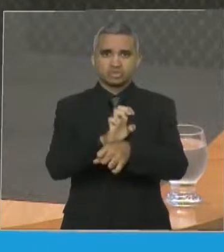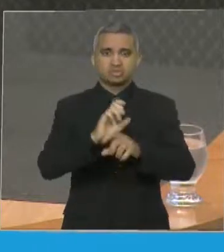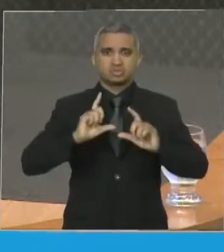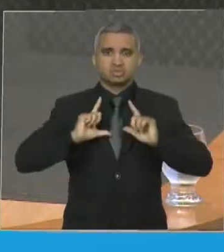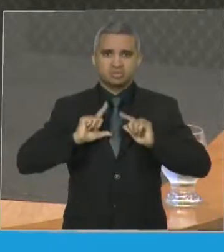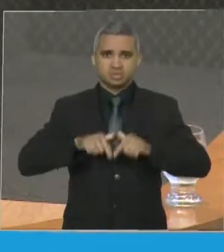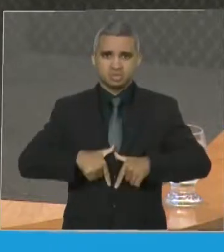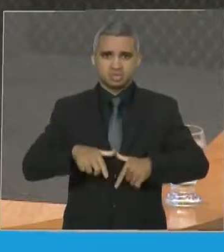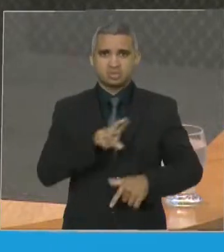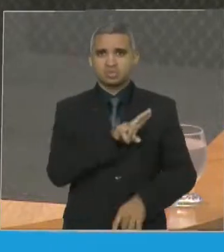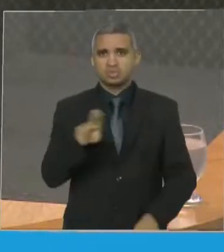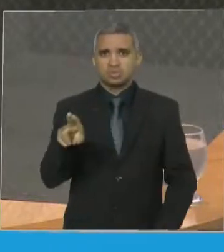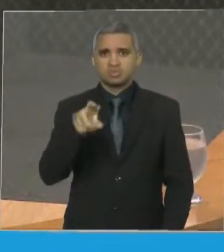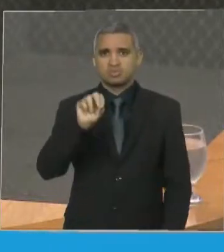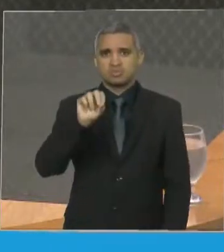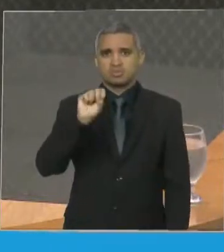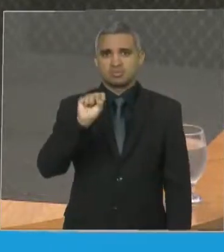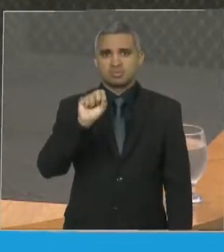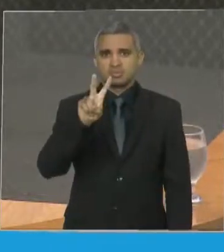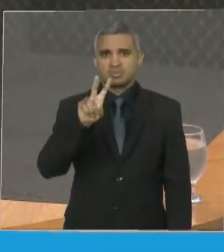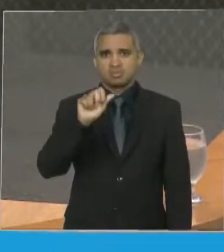era Oswaldo Aranha.